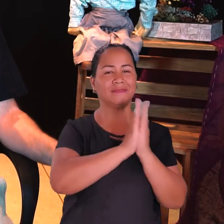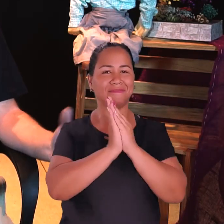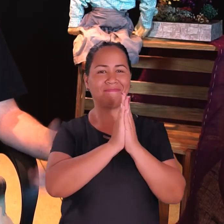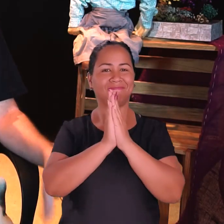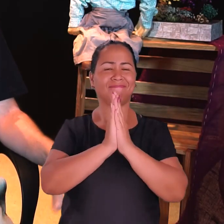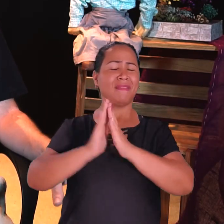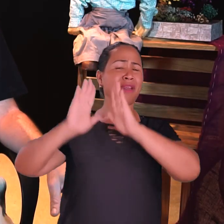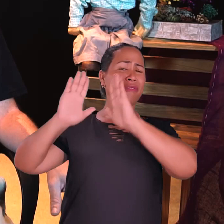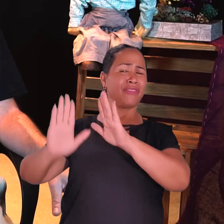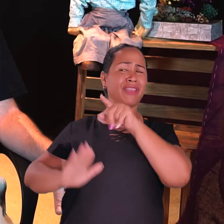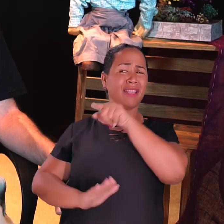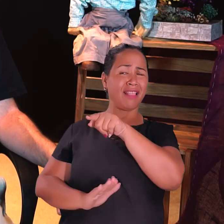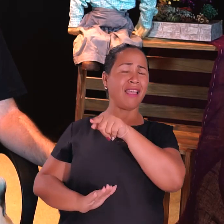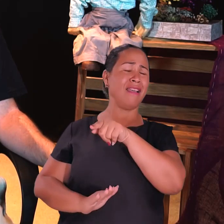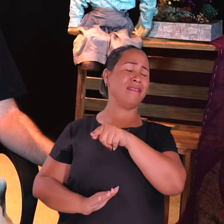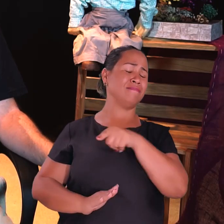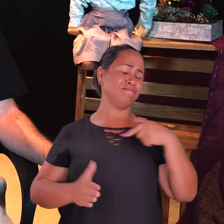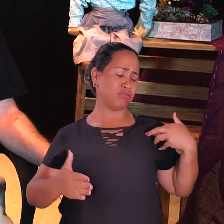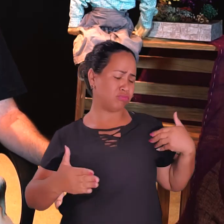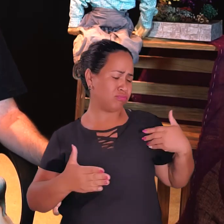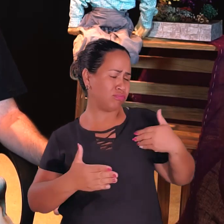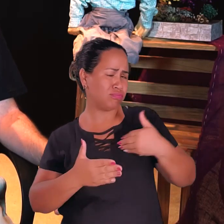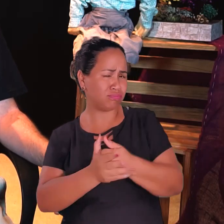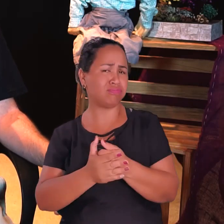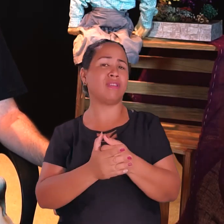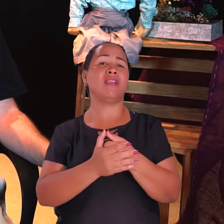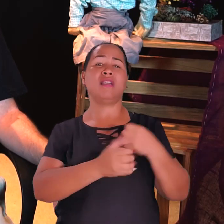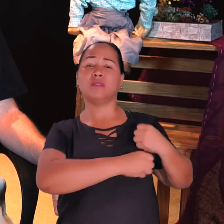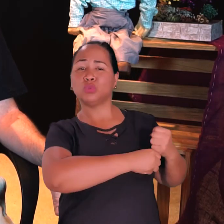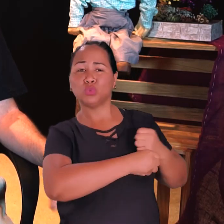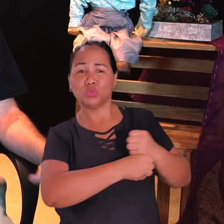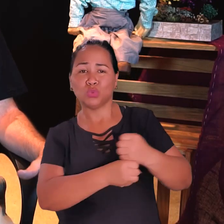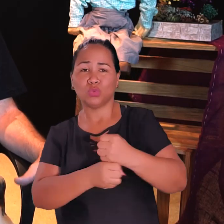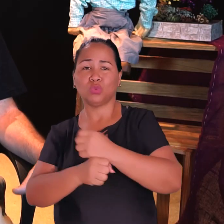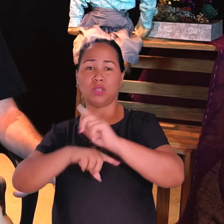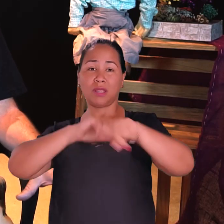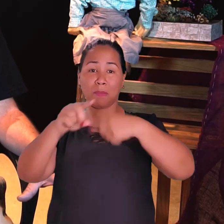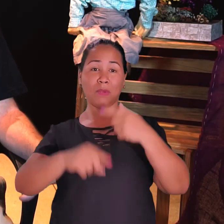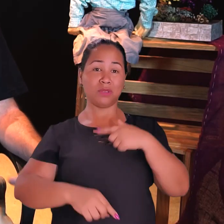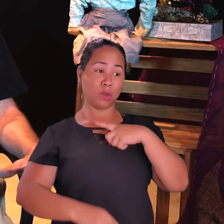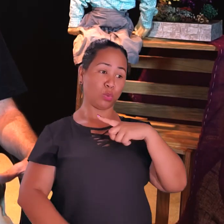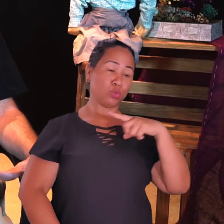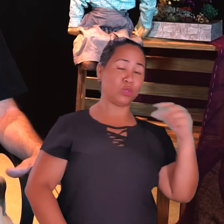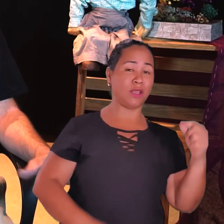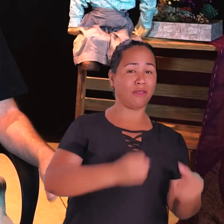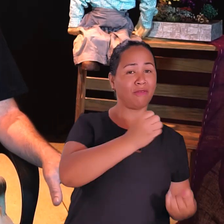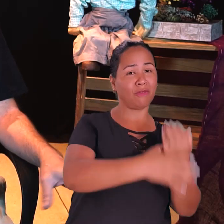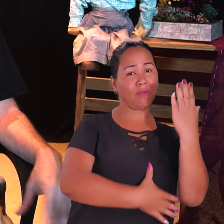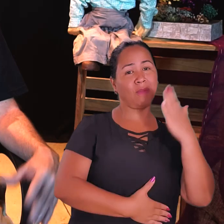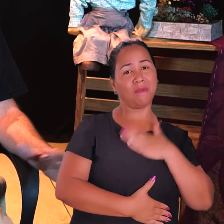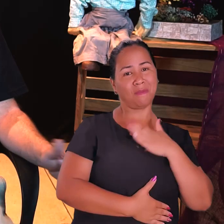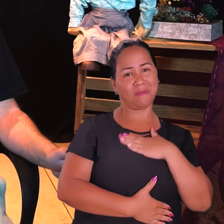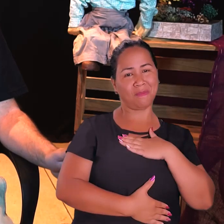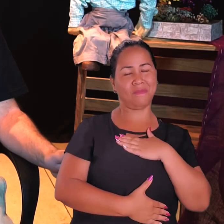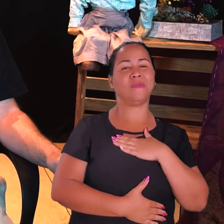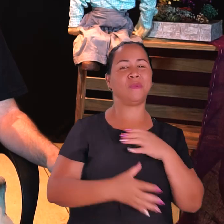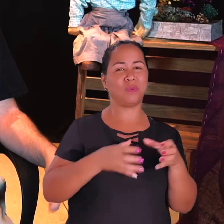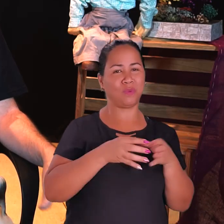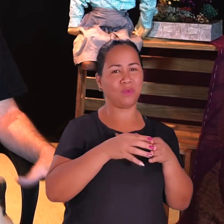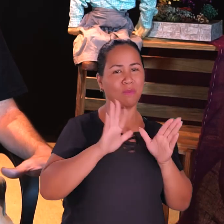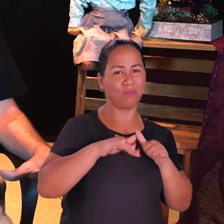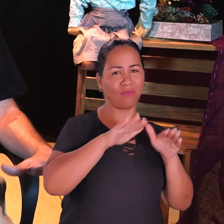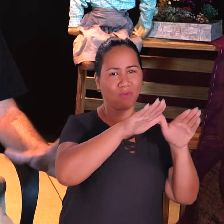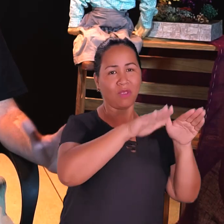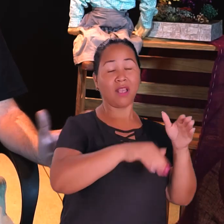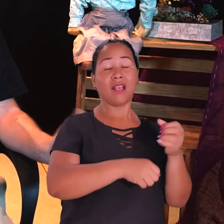Bagagem por muito tempo e depois eu saí para fundar o Grupo Voar, foi em 2003. Então